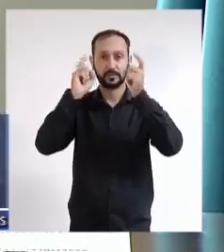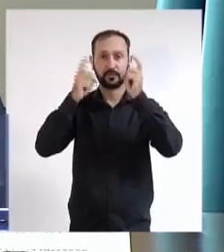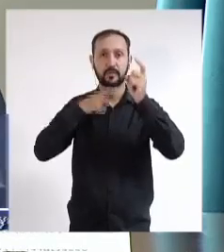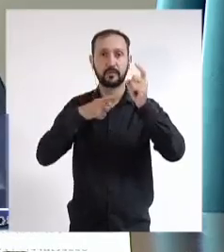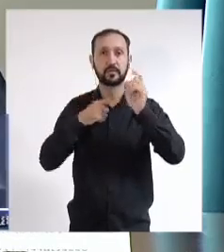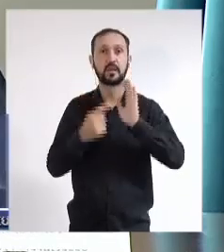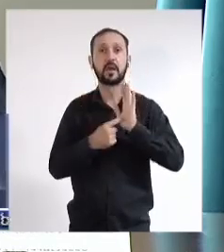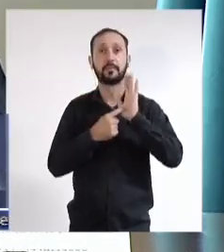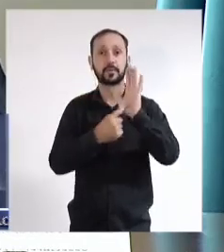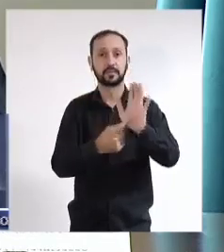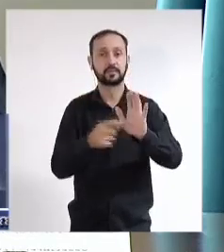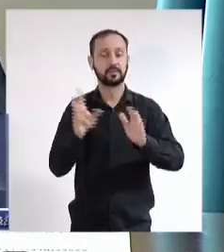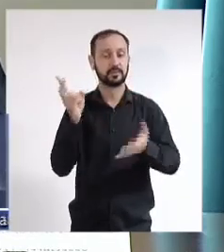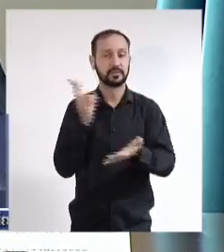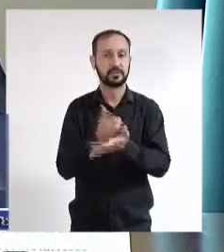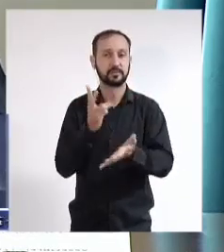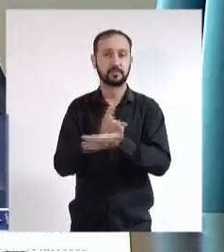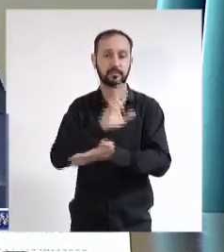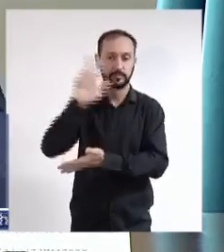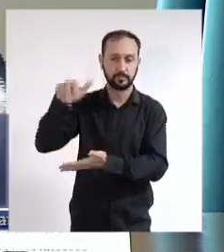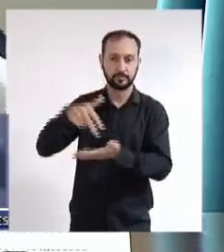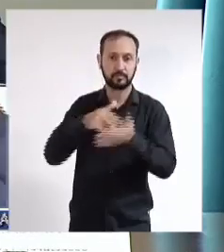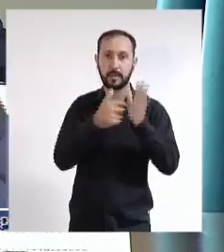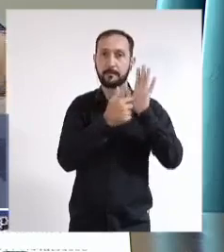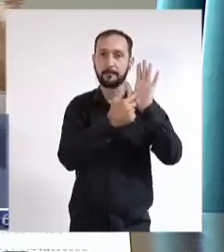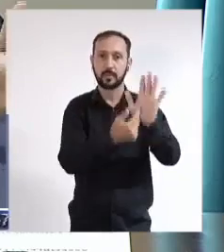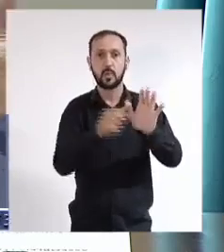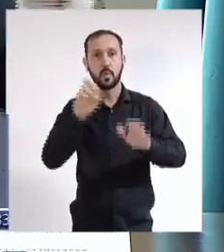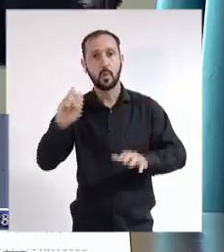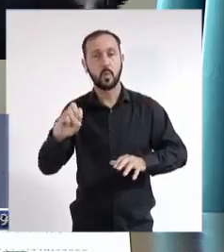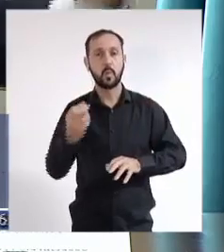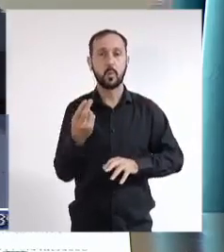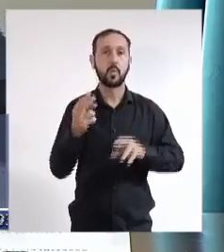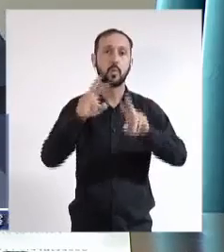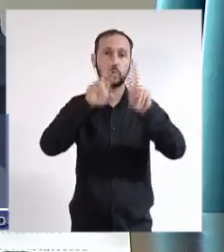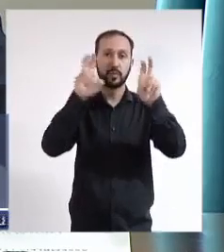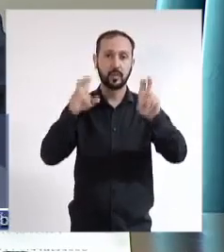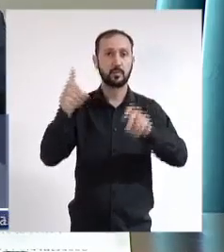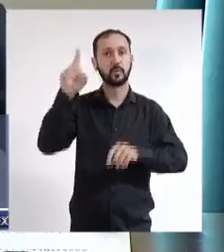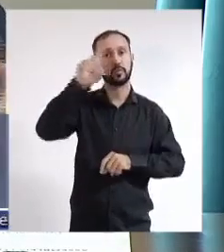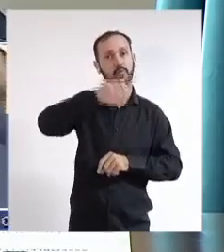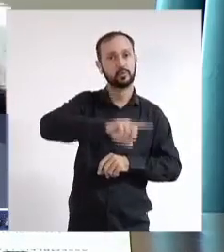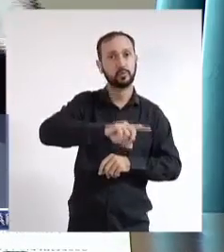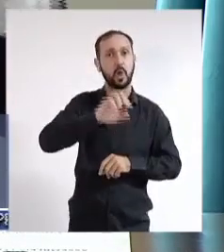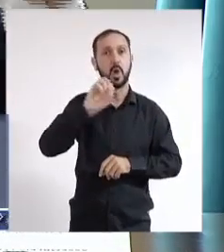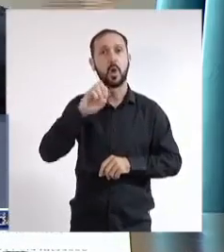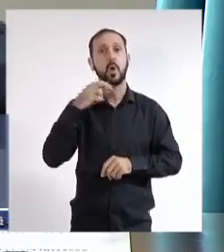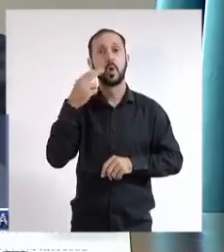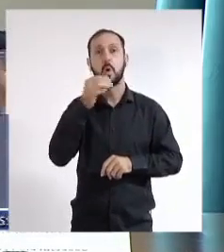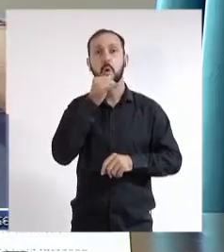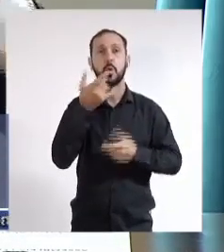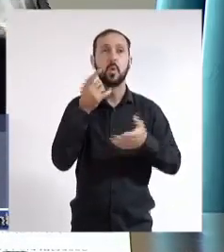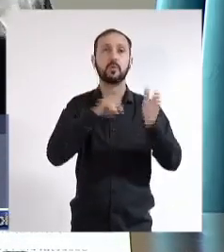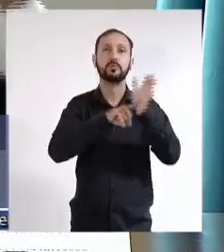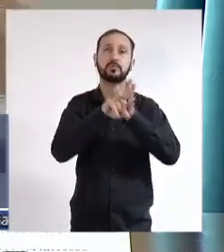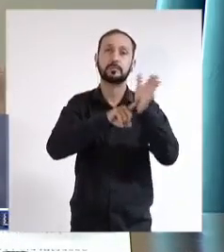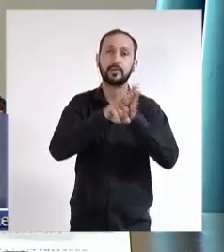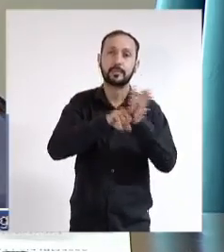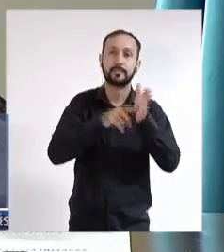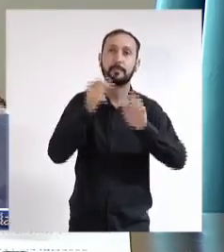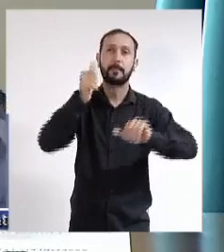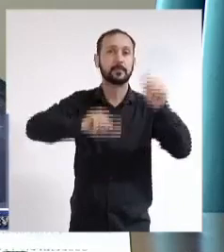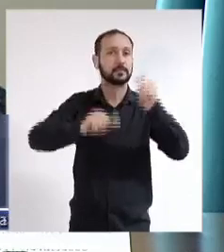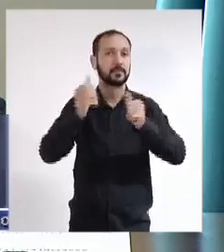apresentações aqui ou o tema do dia ou um diagnóstico uma